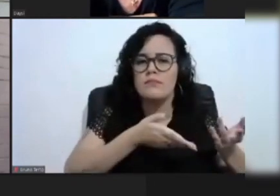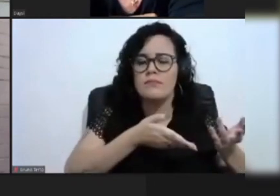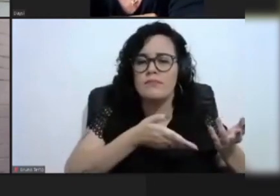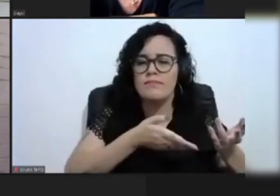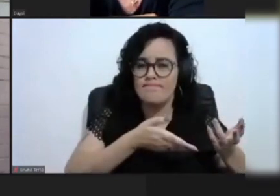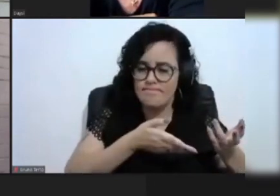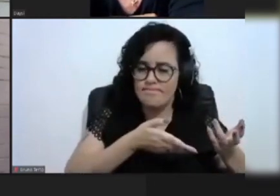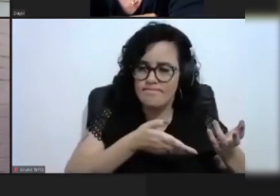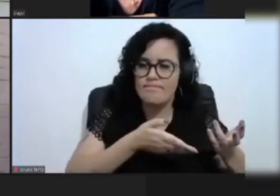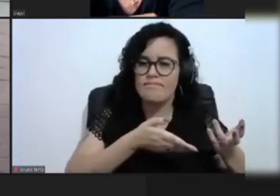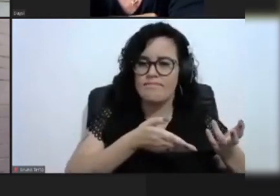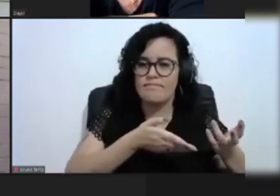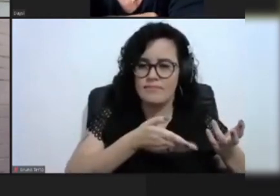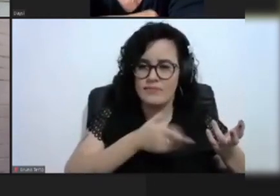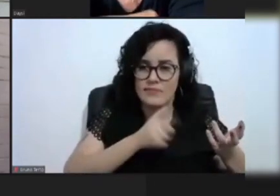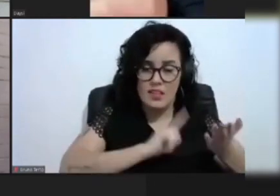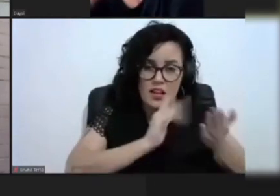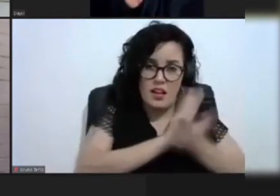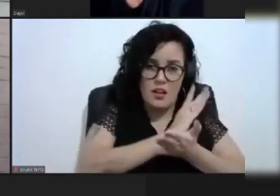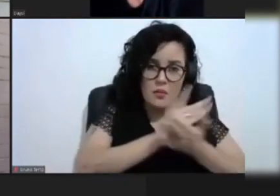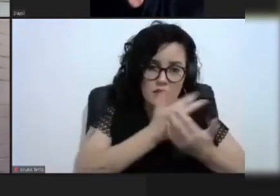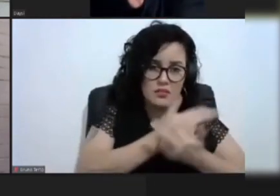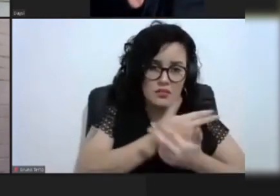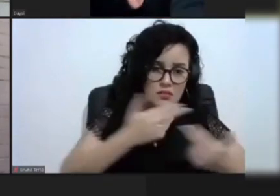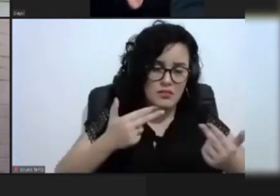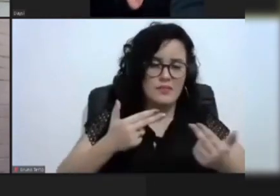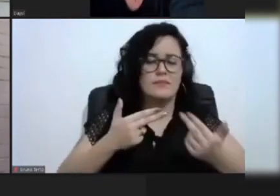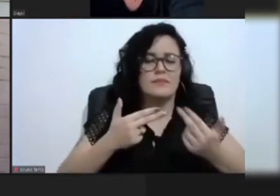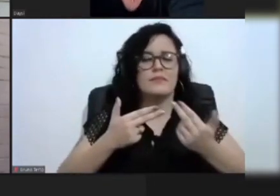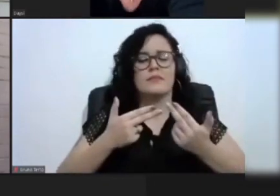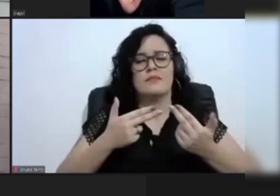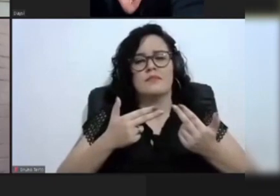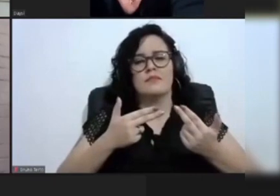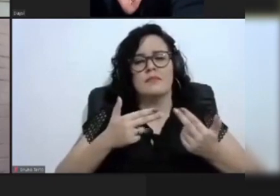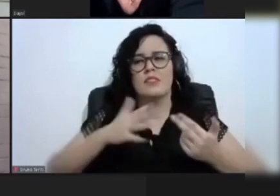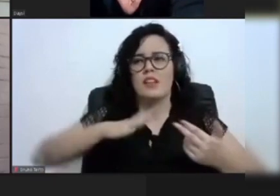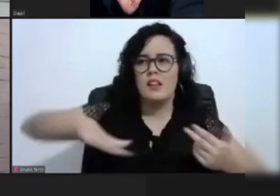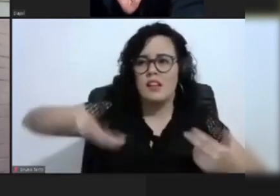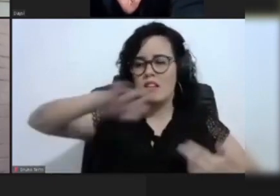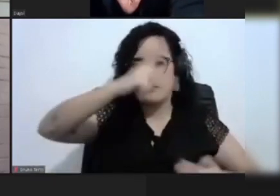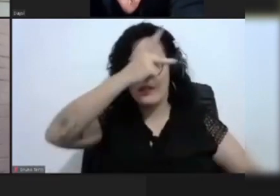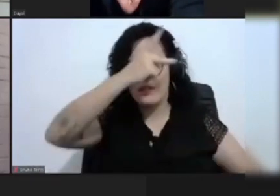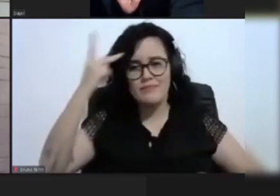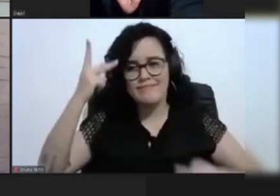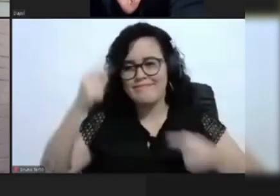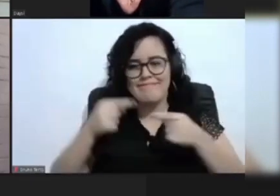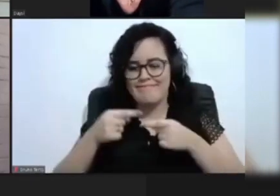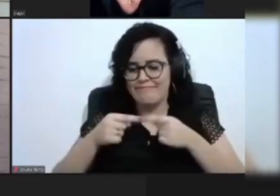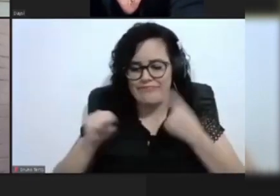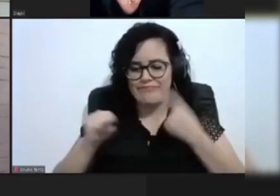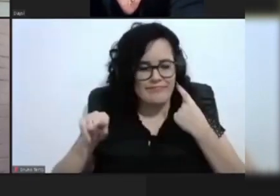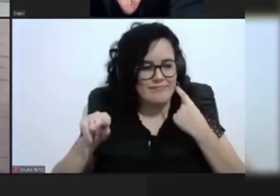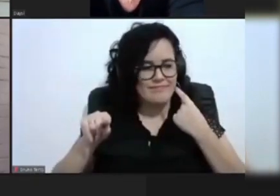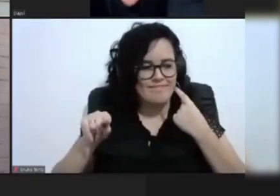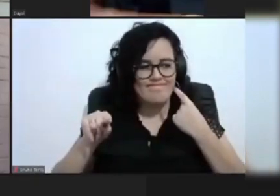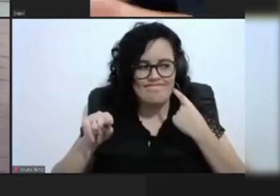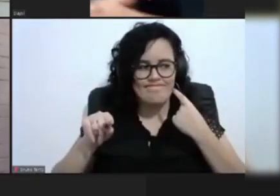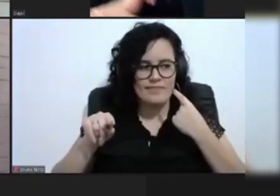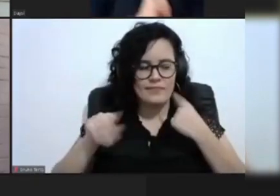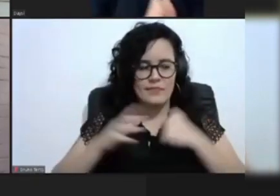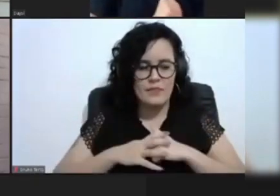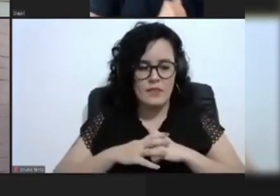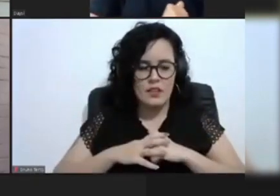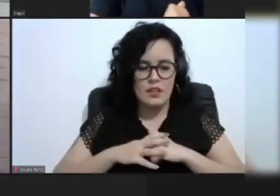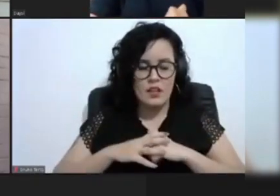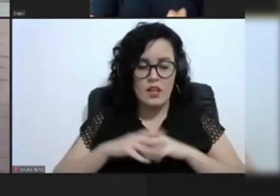que às vezes as falas gerais, assim, não contemplam, né. Mas eu queria